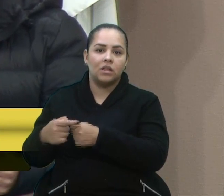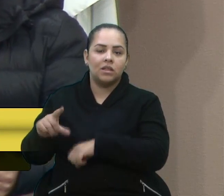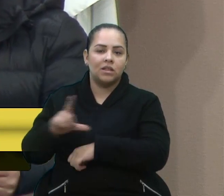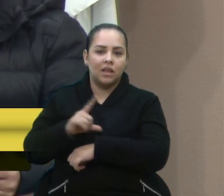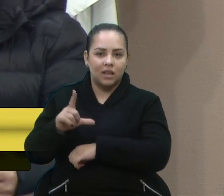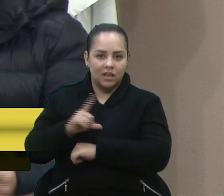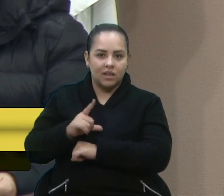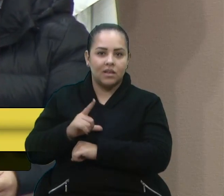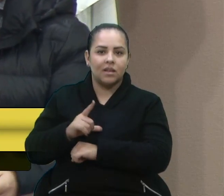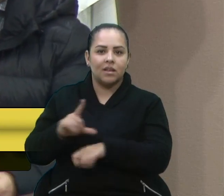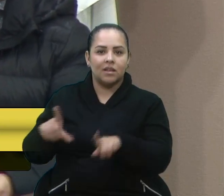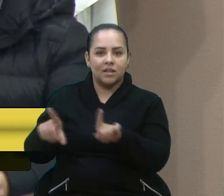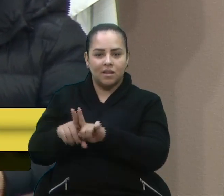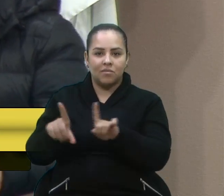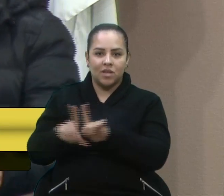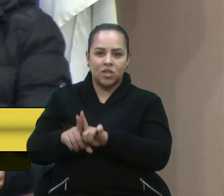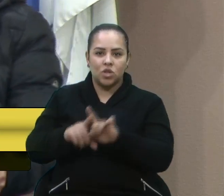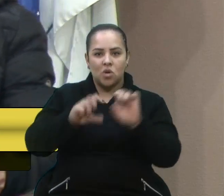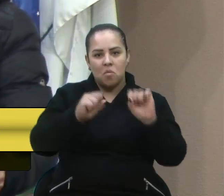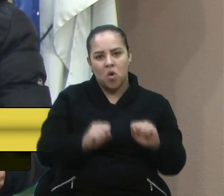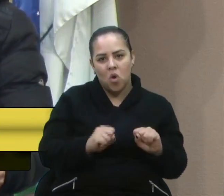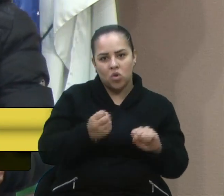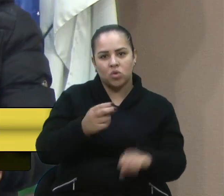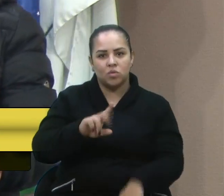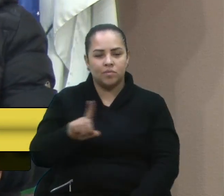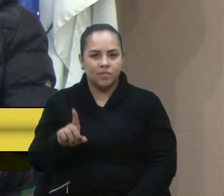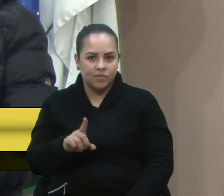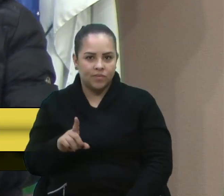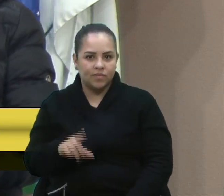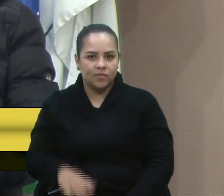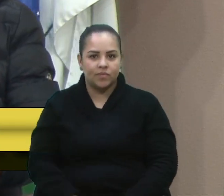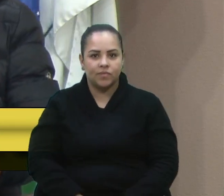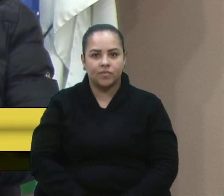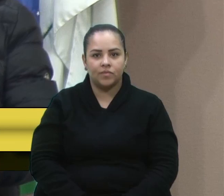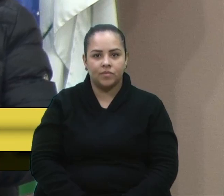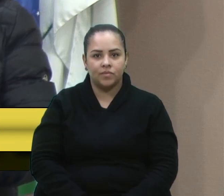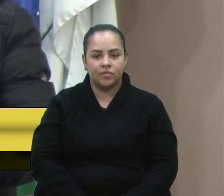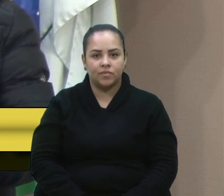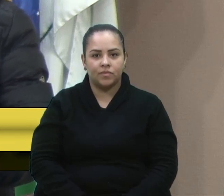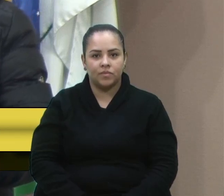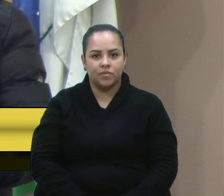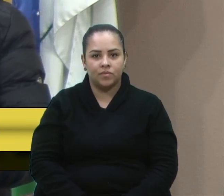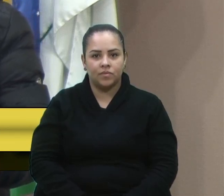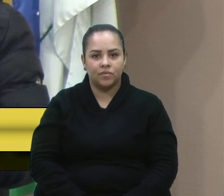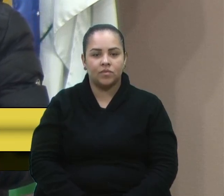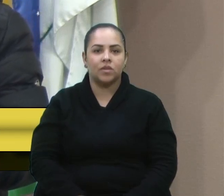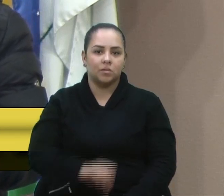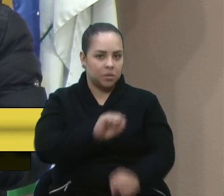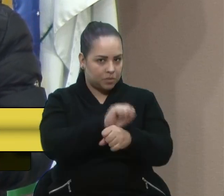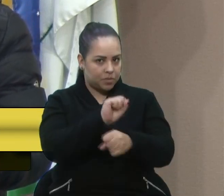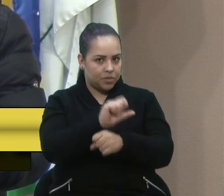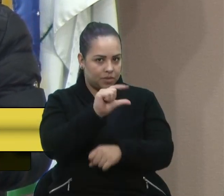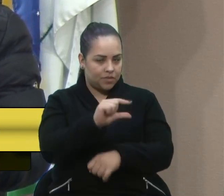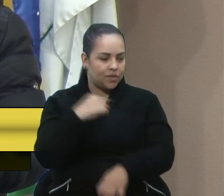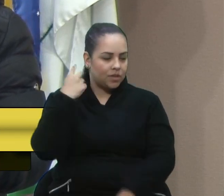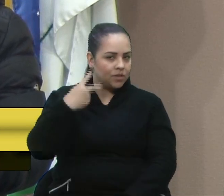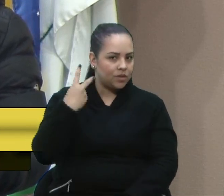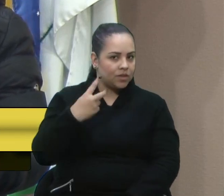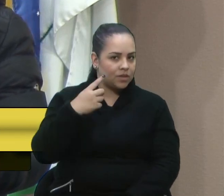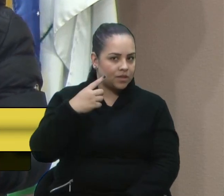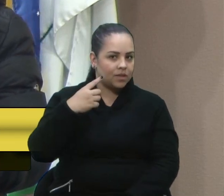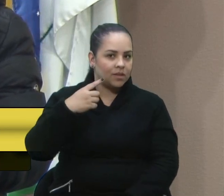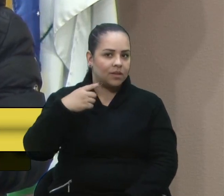muito grande de possibilidades. Tem agências de turismo receptivo... Lá já lhe concedo, vereadora Denise. Agências de